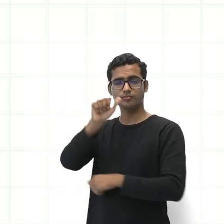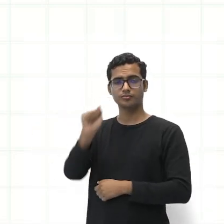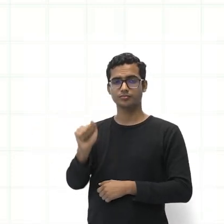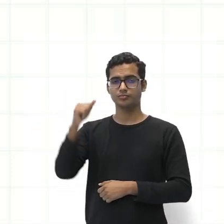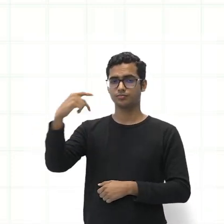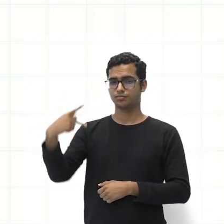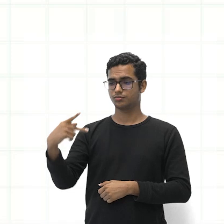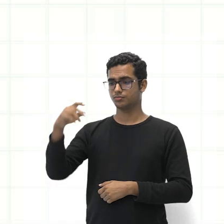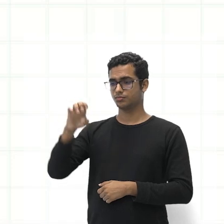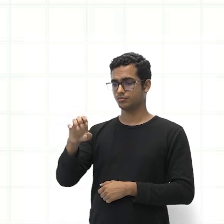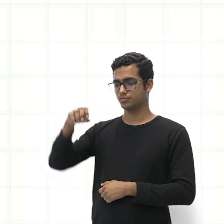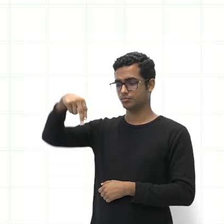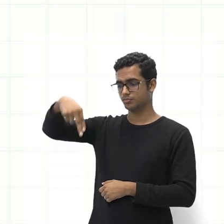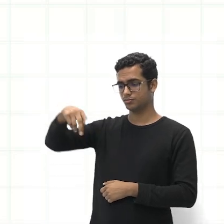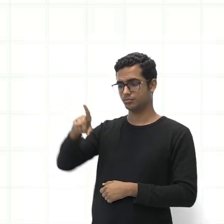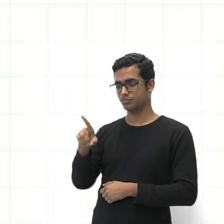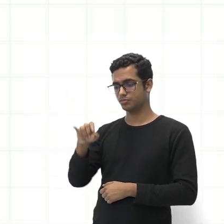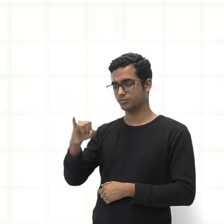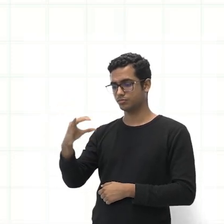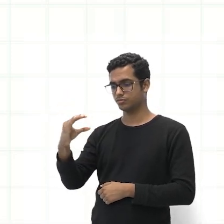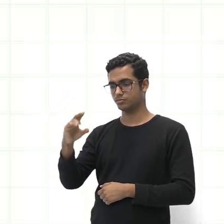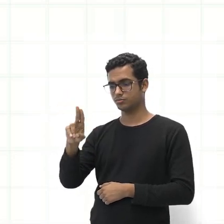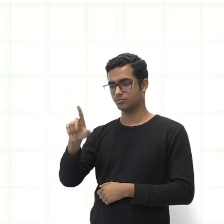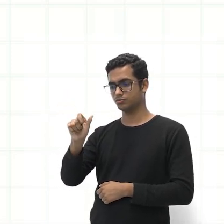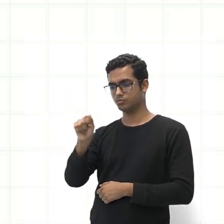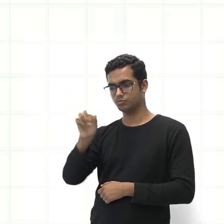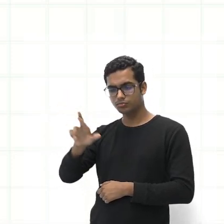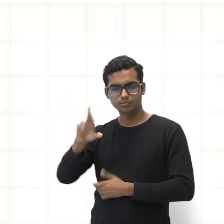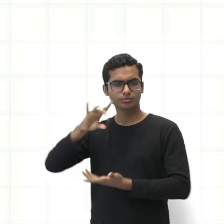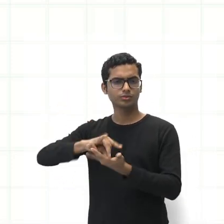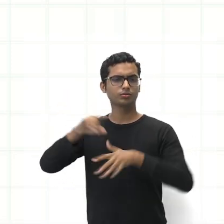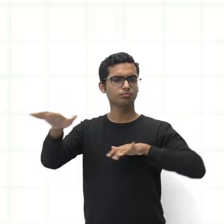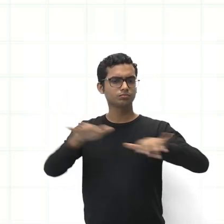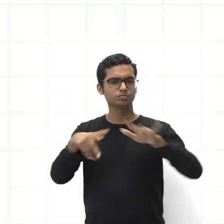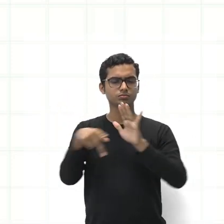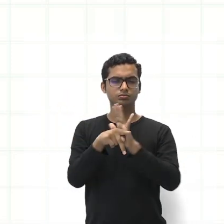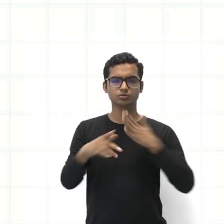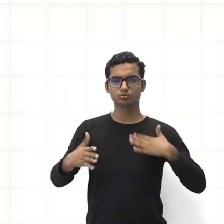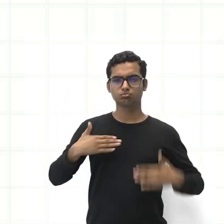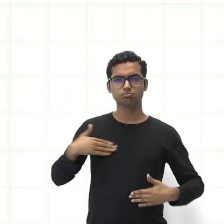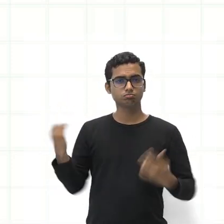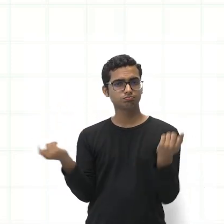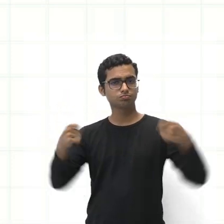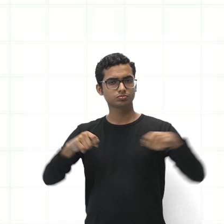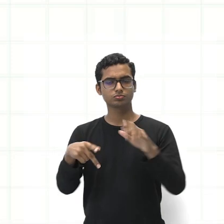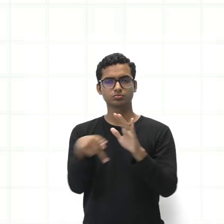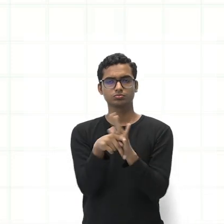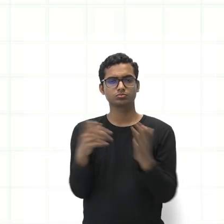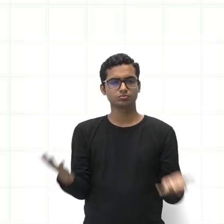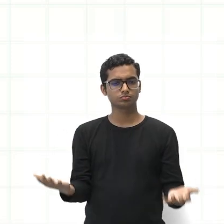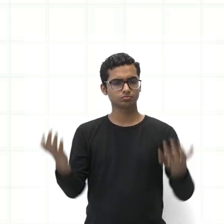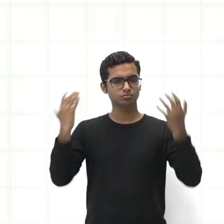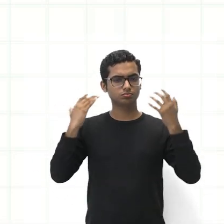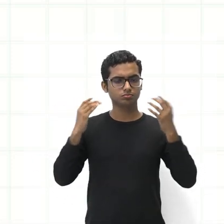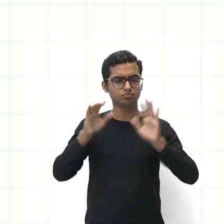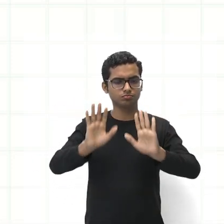que dá movimento ao nosso corpo, que nos permite, né, flexionar o braço, estender a